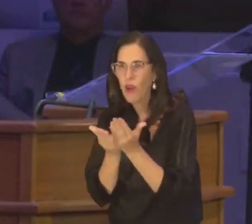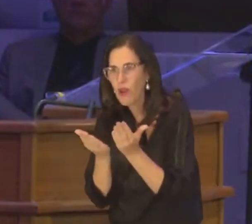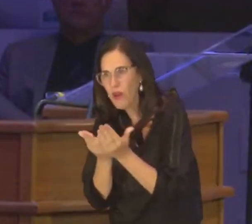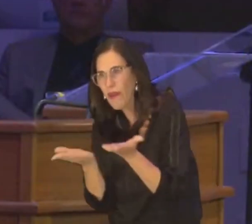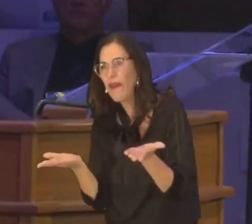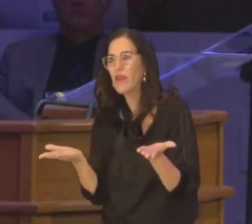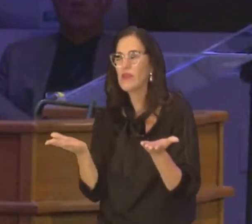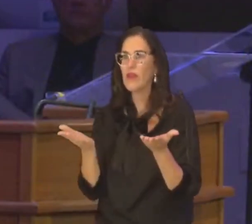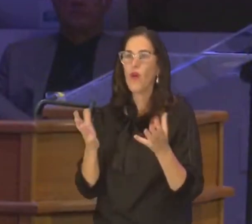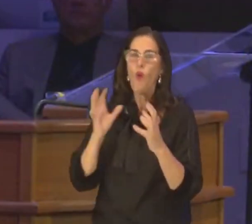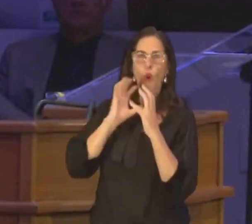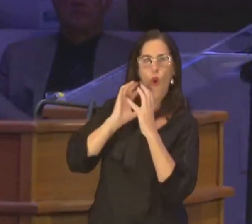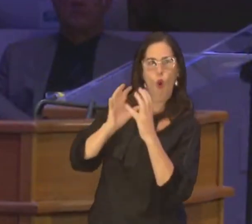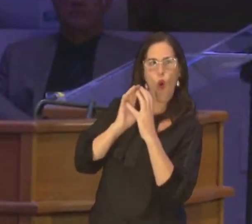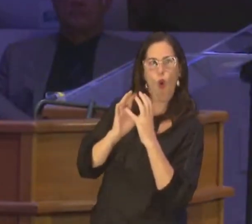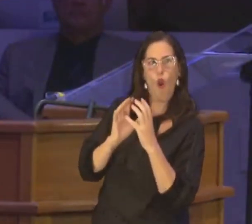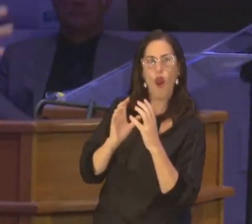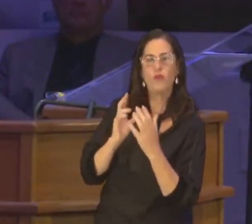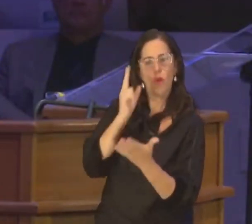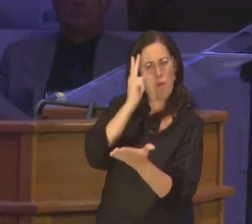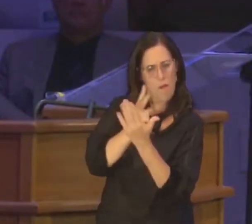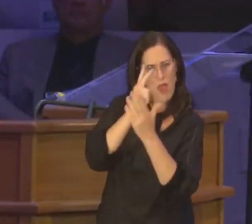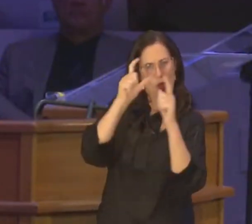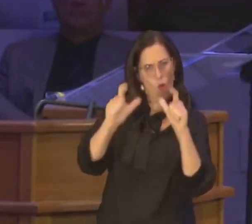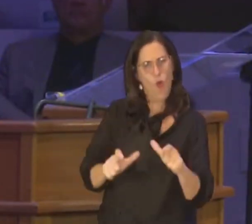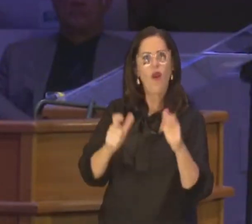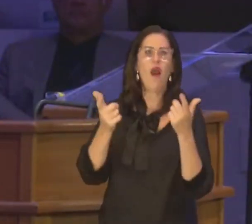estão ali convivendo no mesmo ambiente.